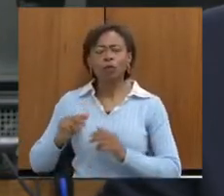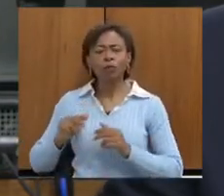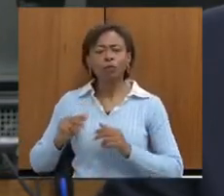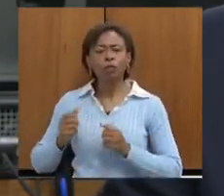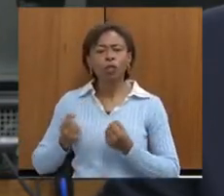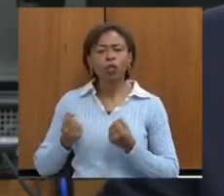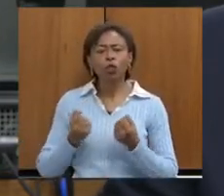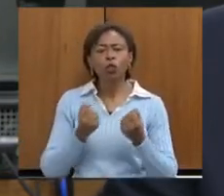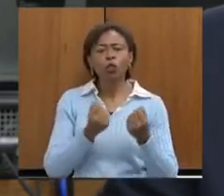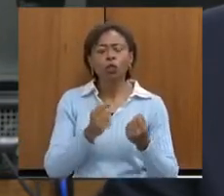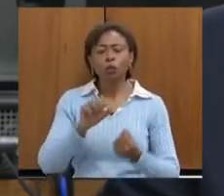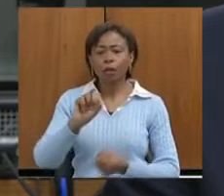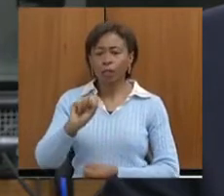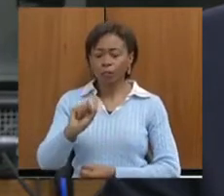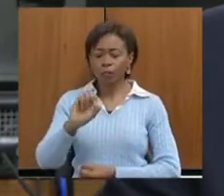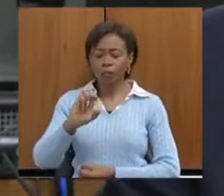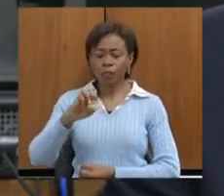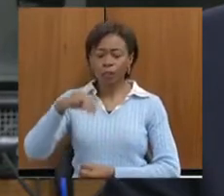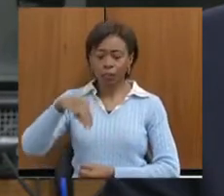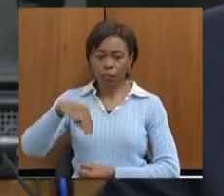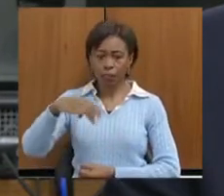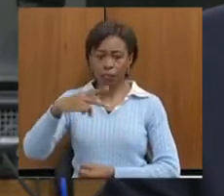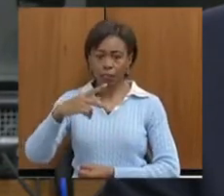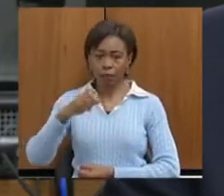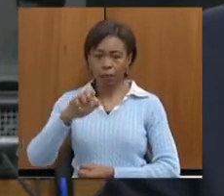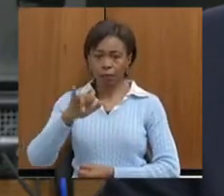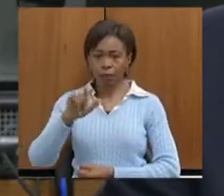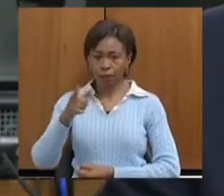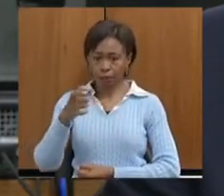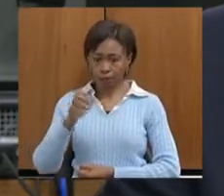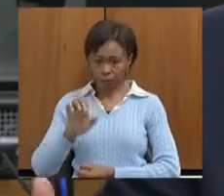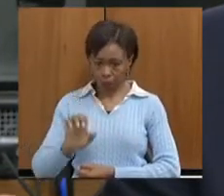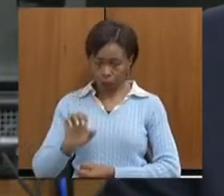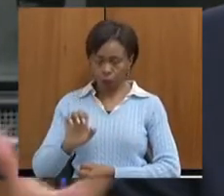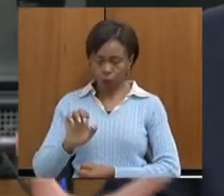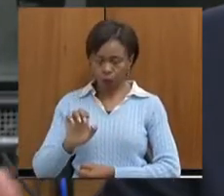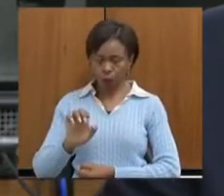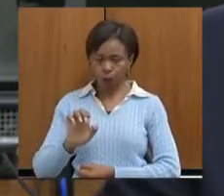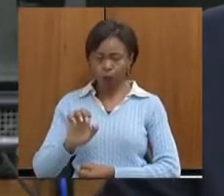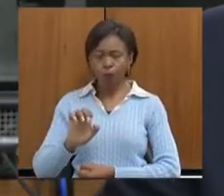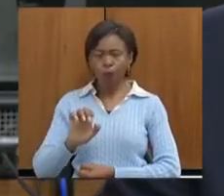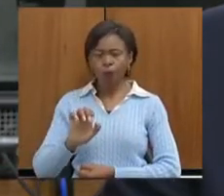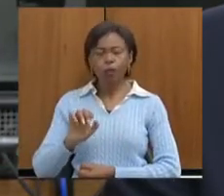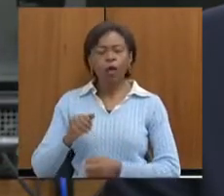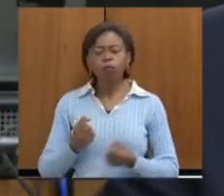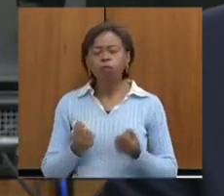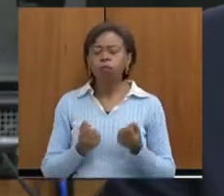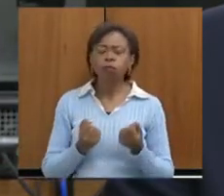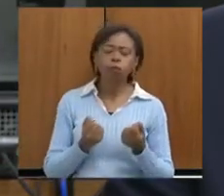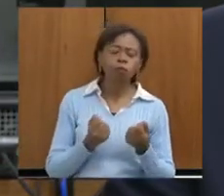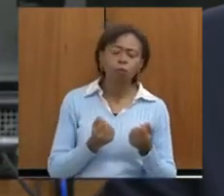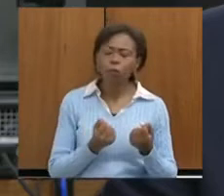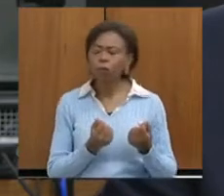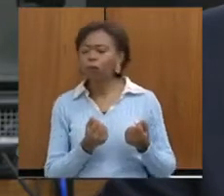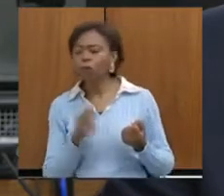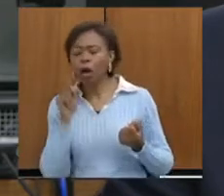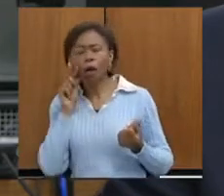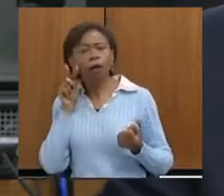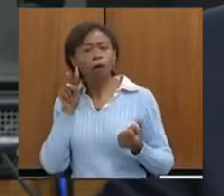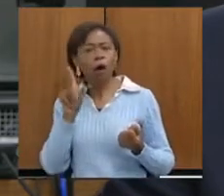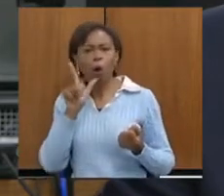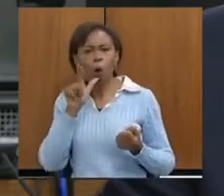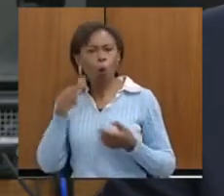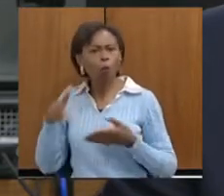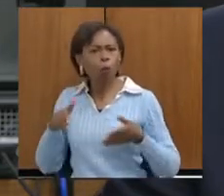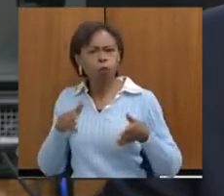município na região de Ponte Nova e daí atende na estrada eu vejo um rio caudaloso um rio cheio de vida